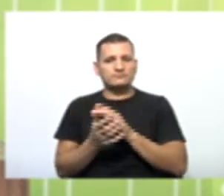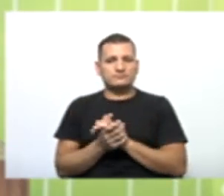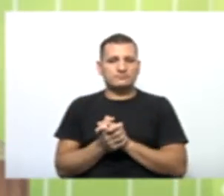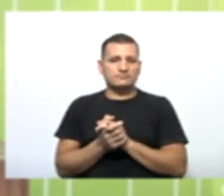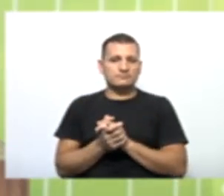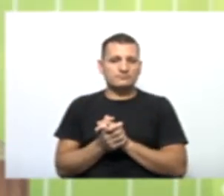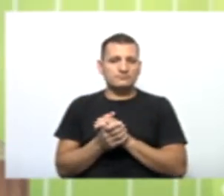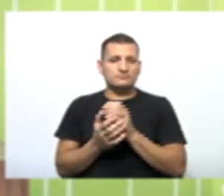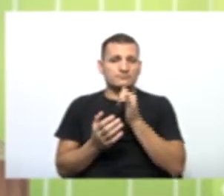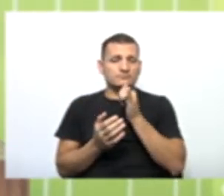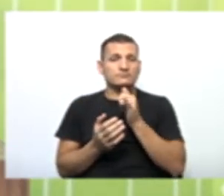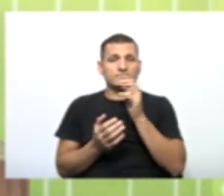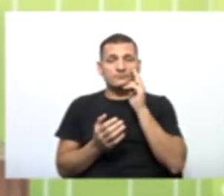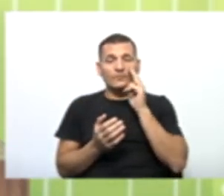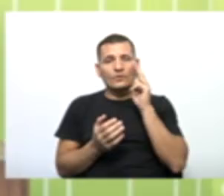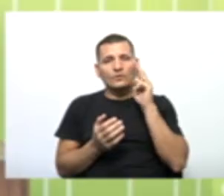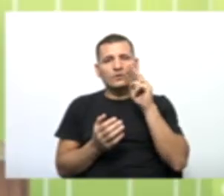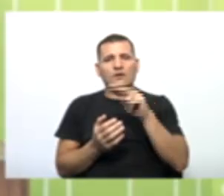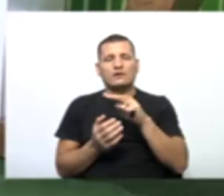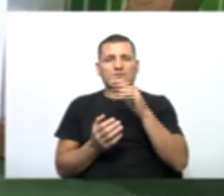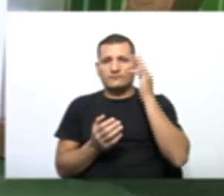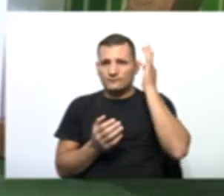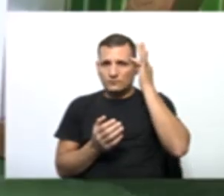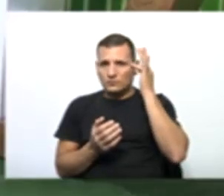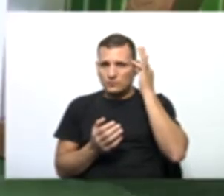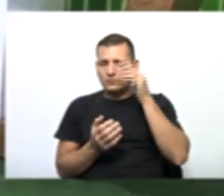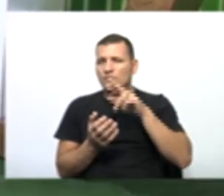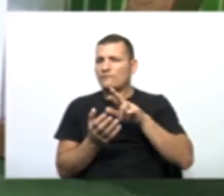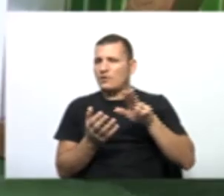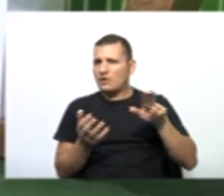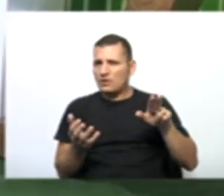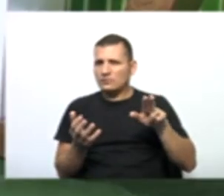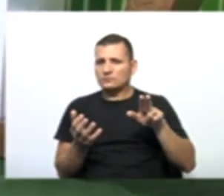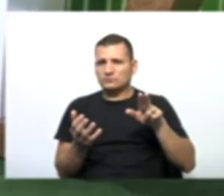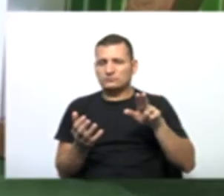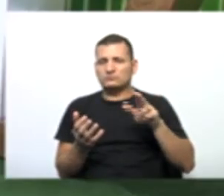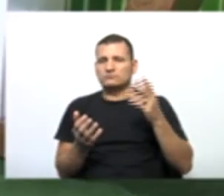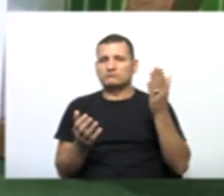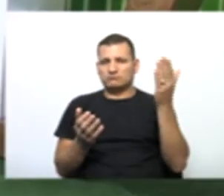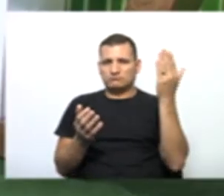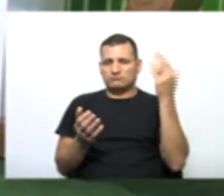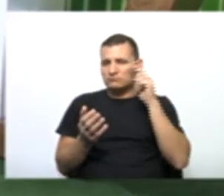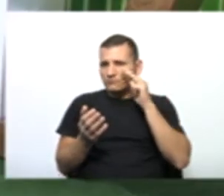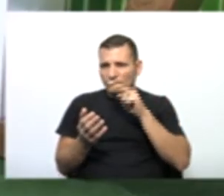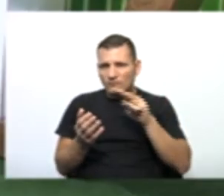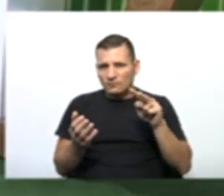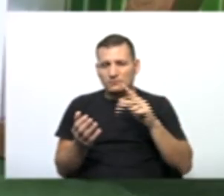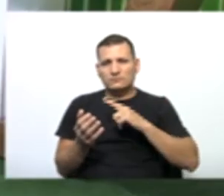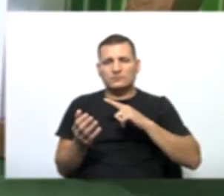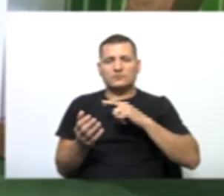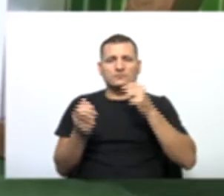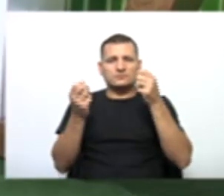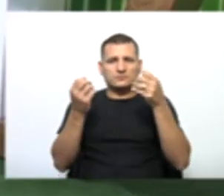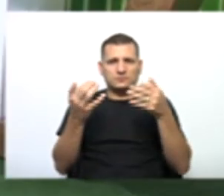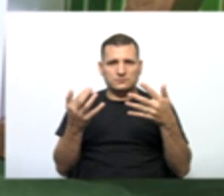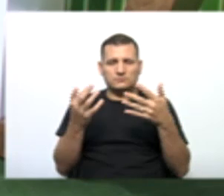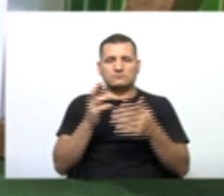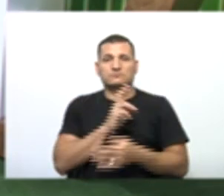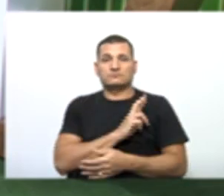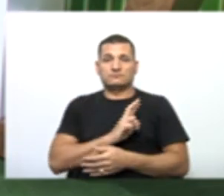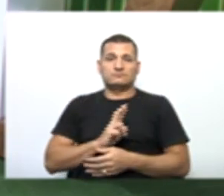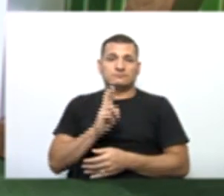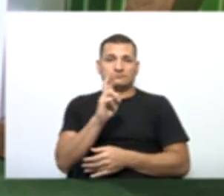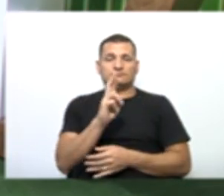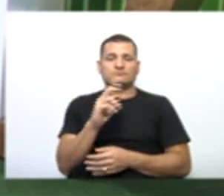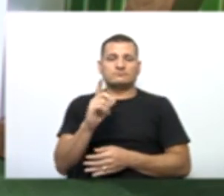concepção de vários filósofos, de vários pensadores, e voltar um pouco para trás, a gente vai encontrar essa explicação religiosa. Sim.